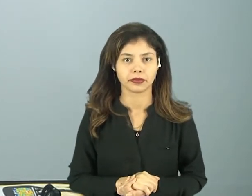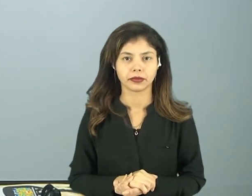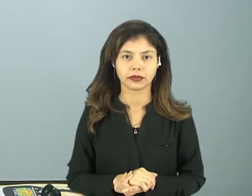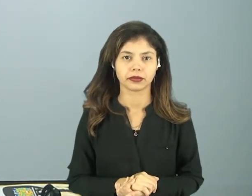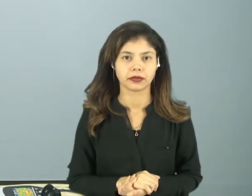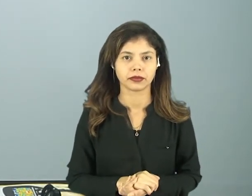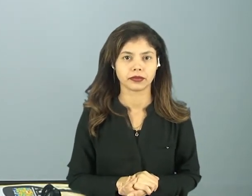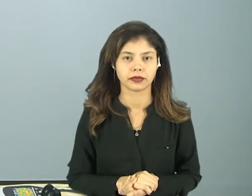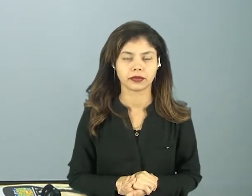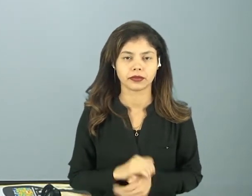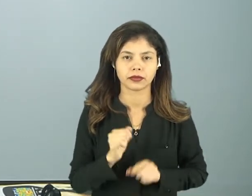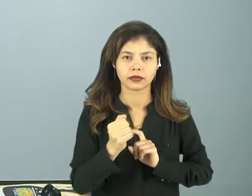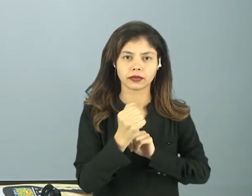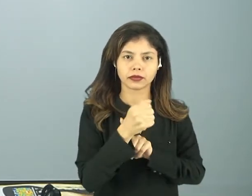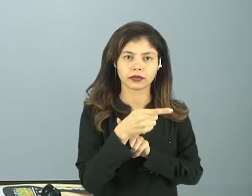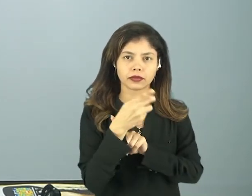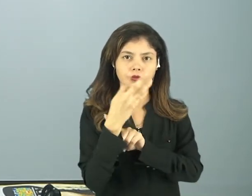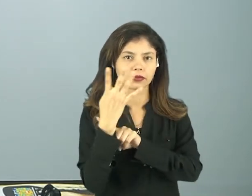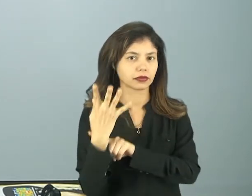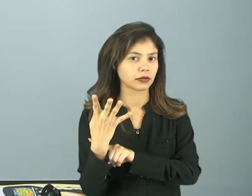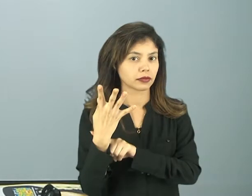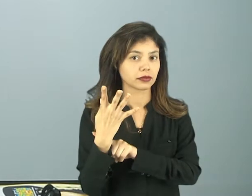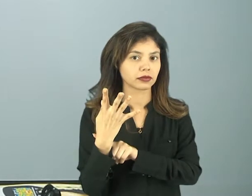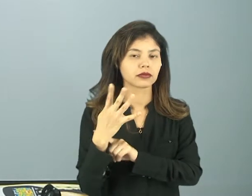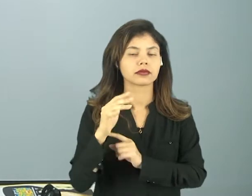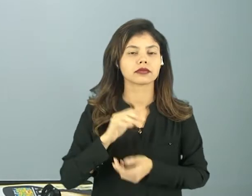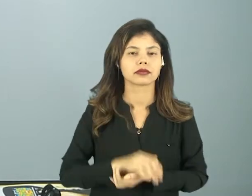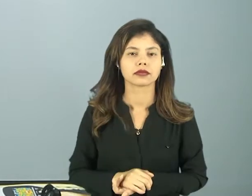Mas quantos graus,